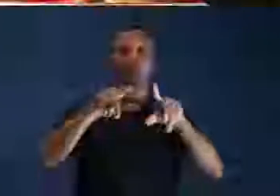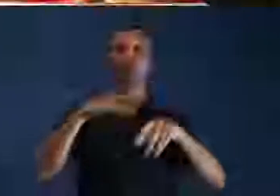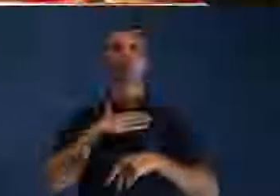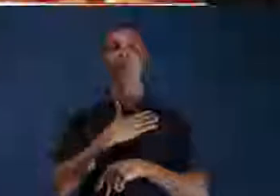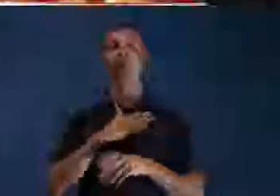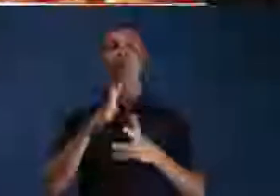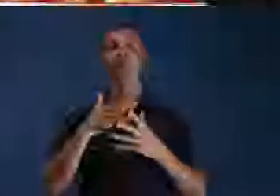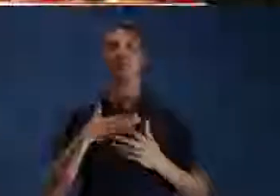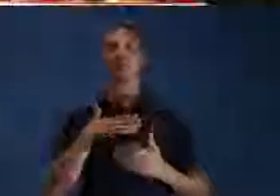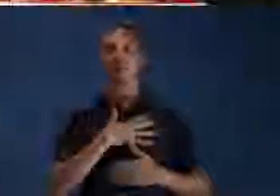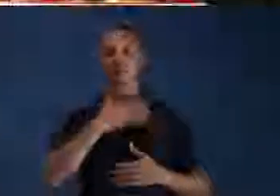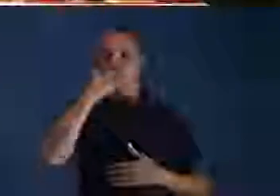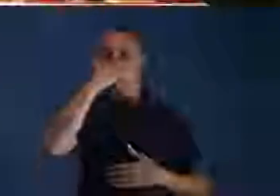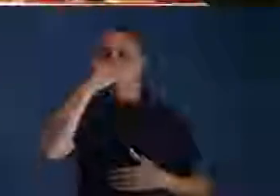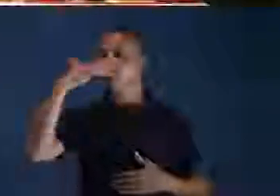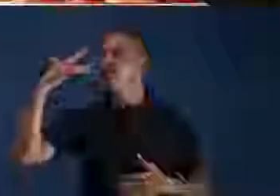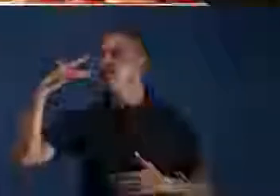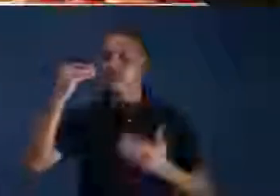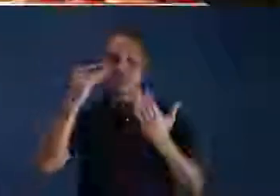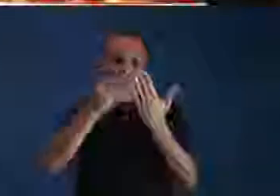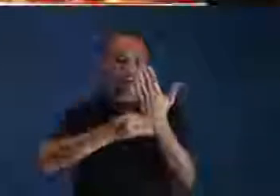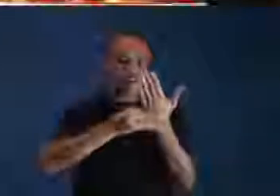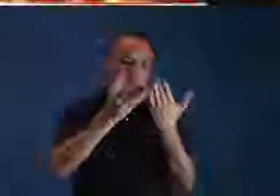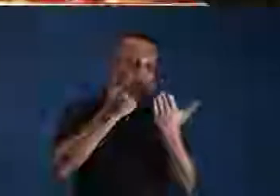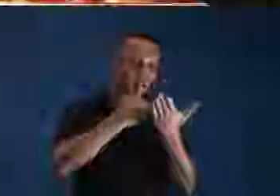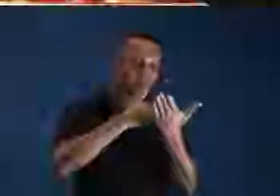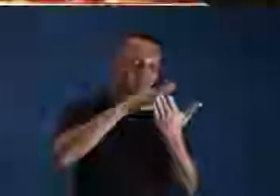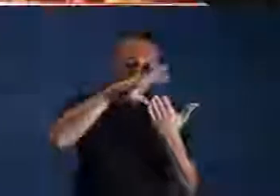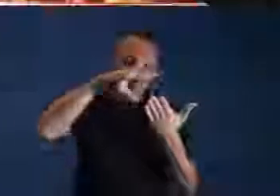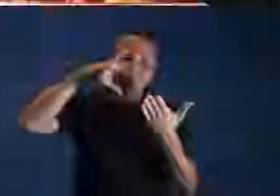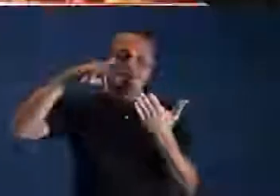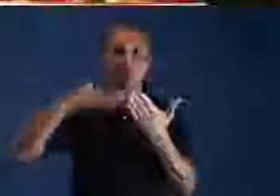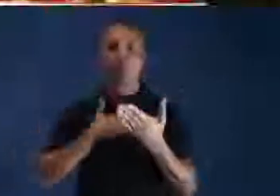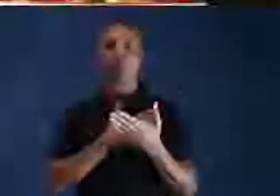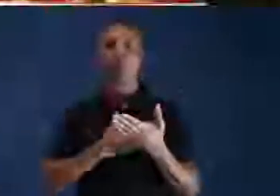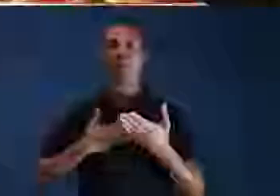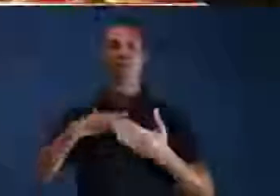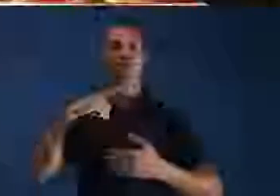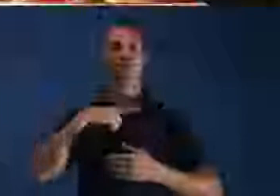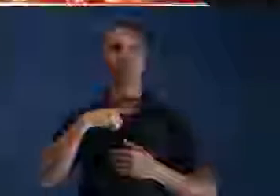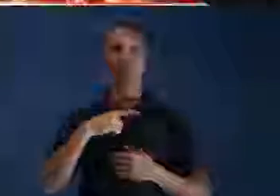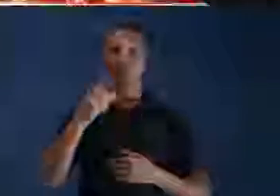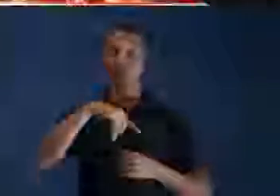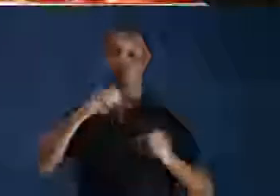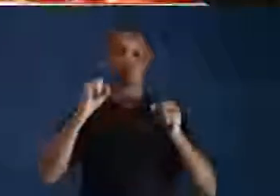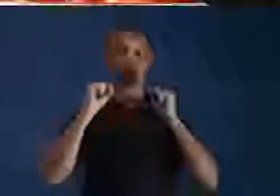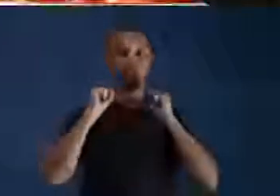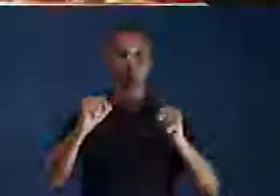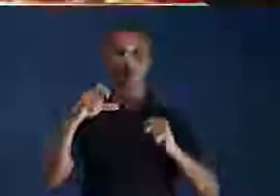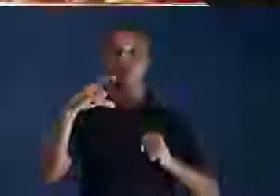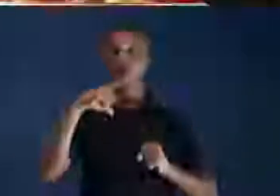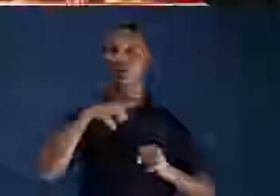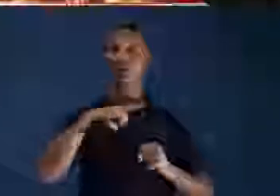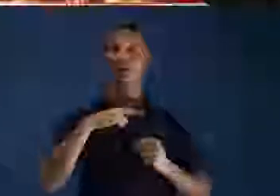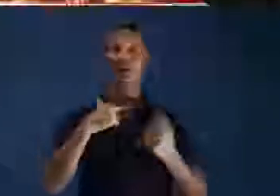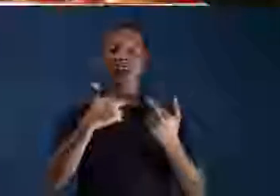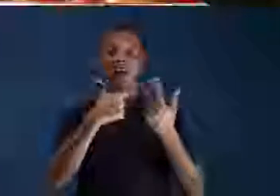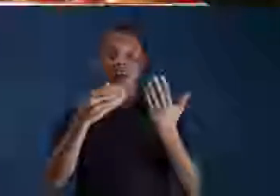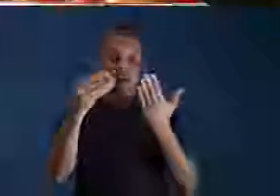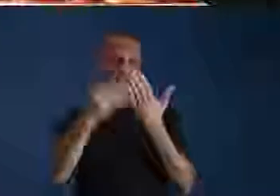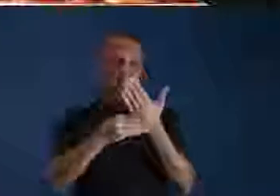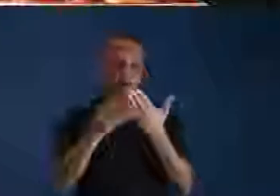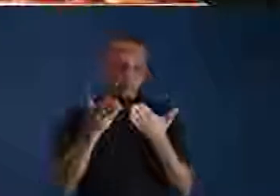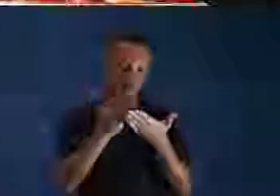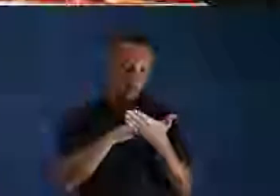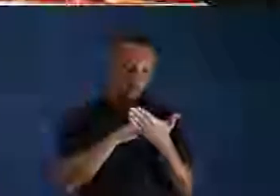eu adoro o cheiro de livro. Então, enquanto a gente puder ter esse objeto, né,